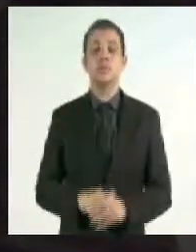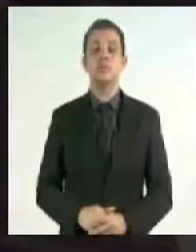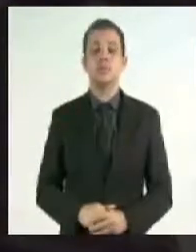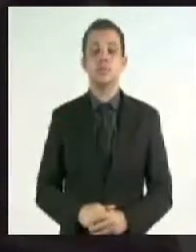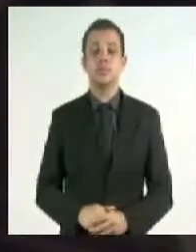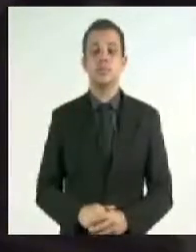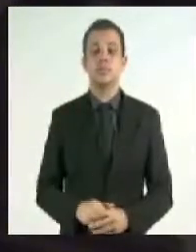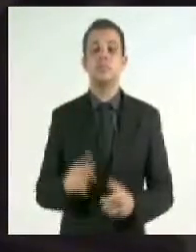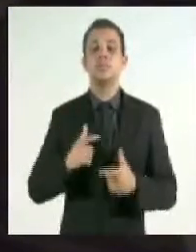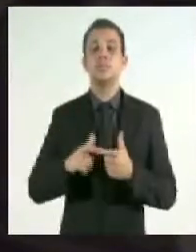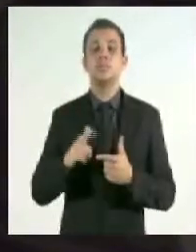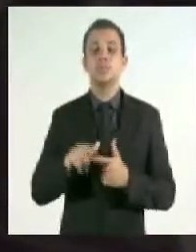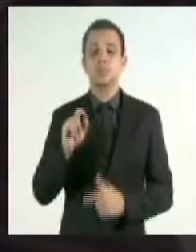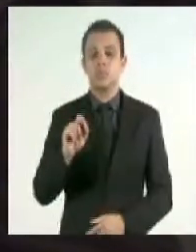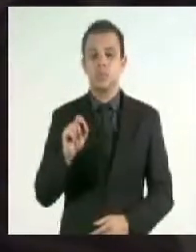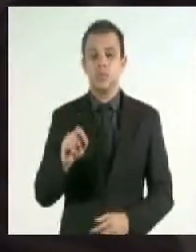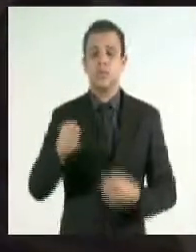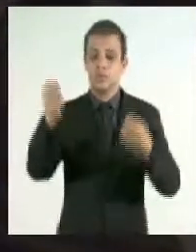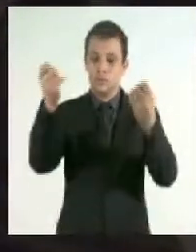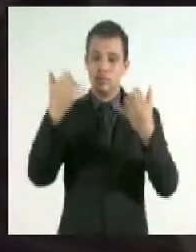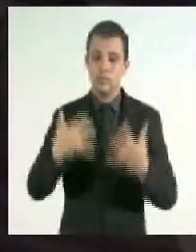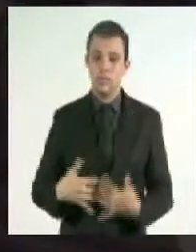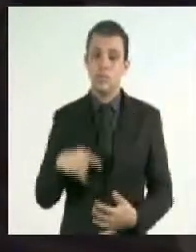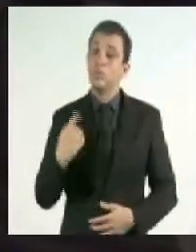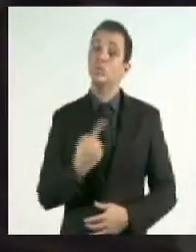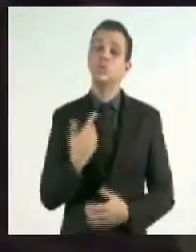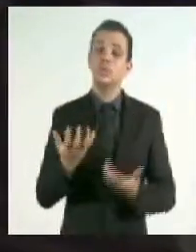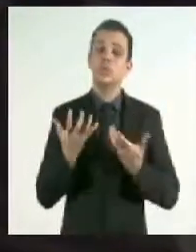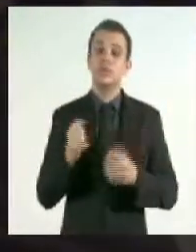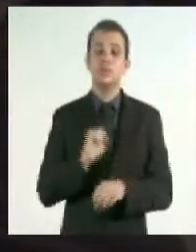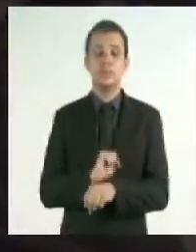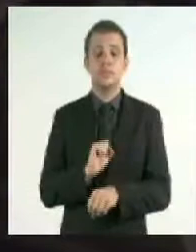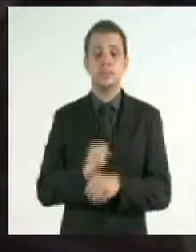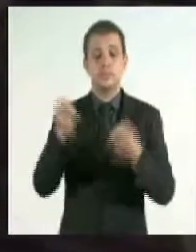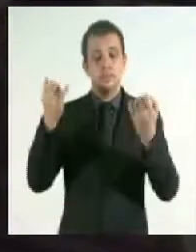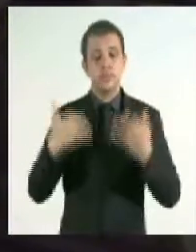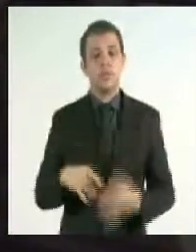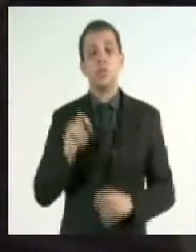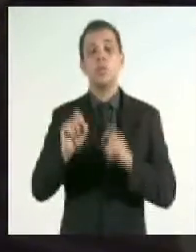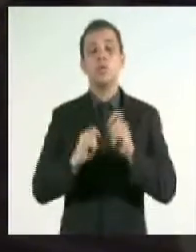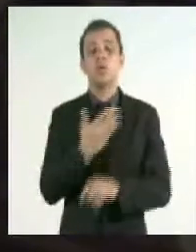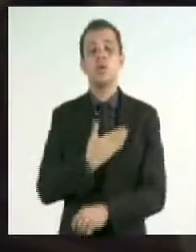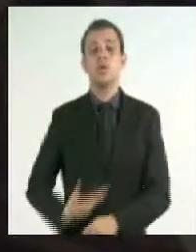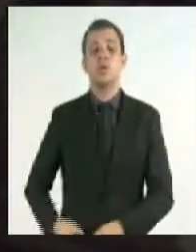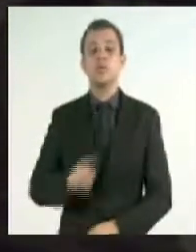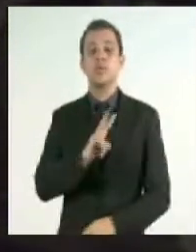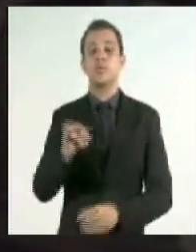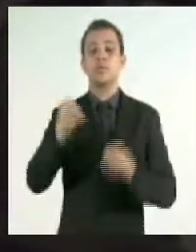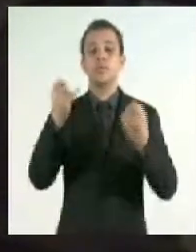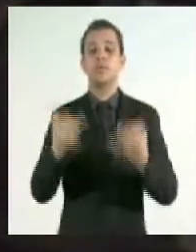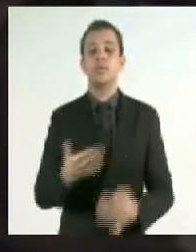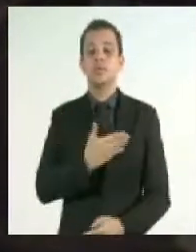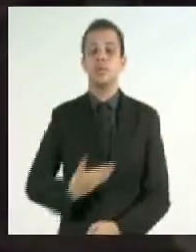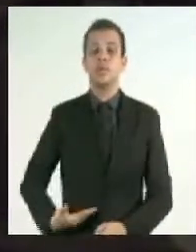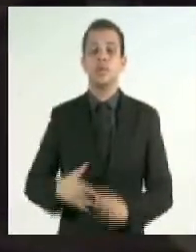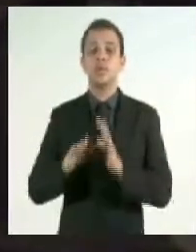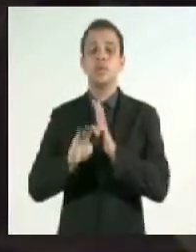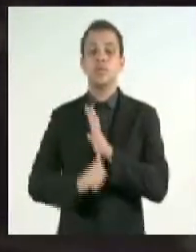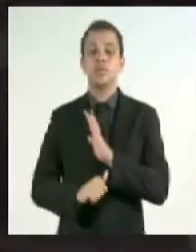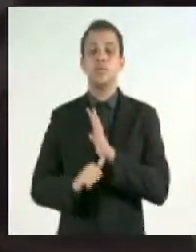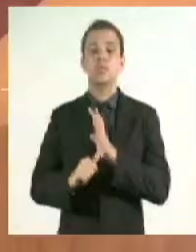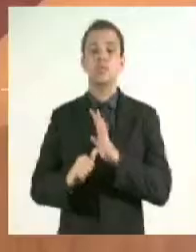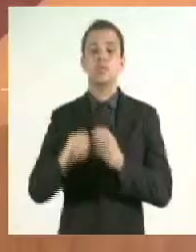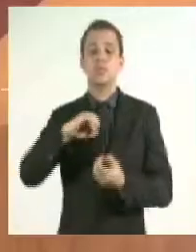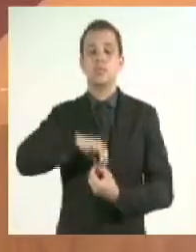quais as explicações? É isso que nós queremos. O que o governador tem a dizer sobre a corrupção no Detran? Obrigada,